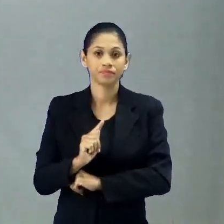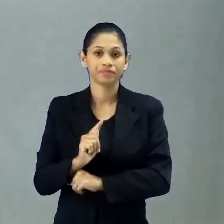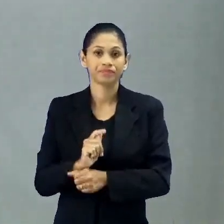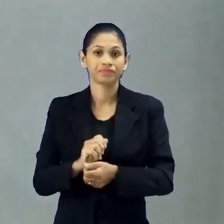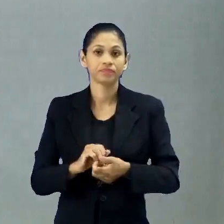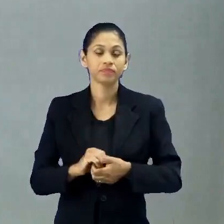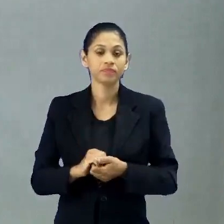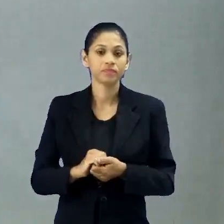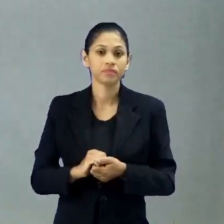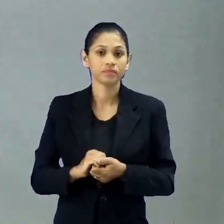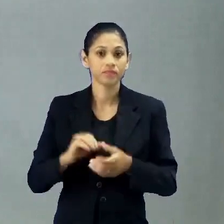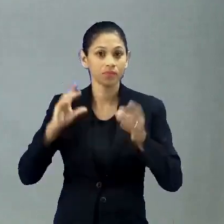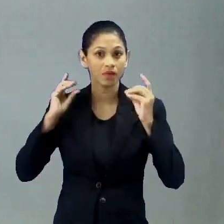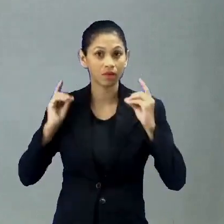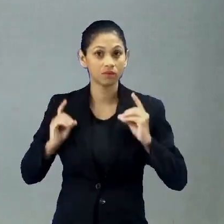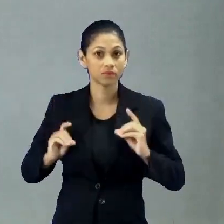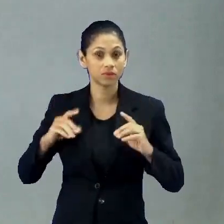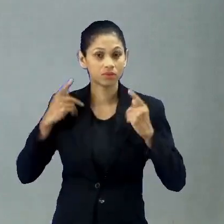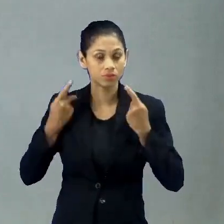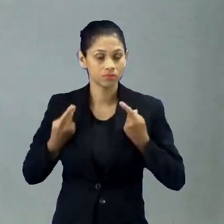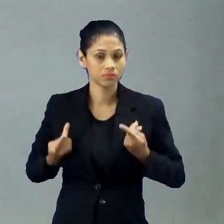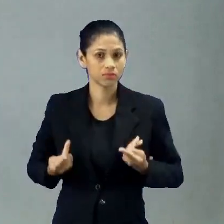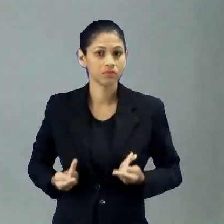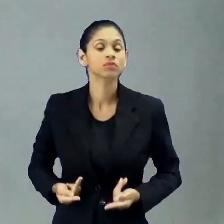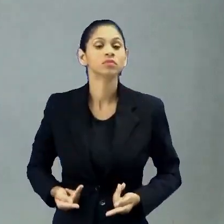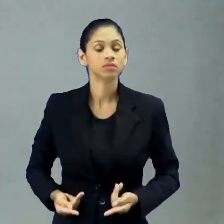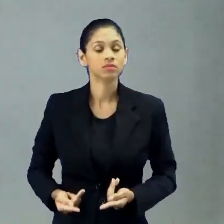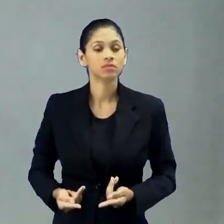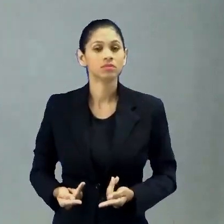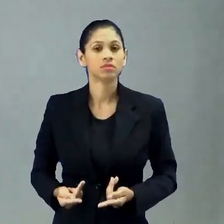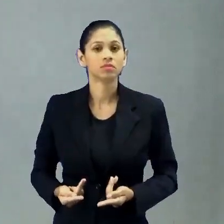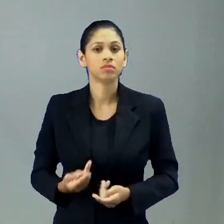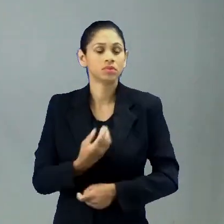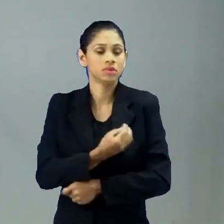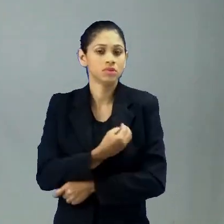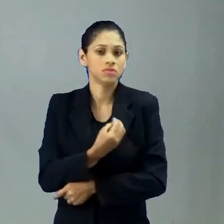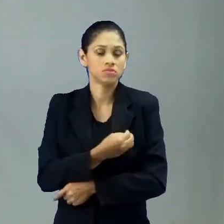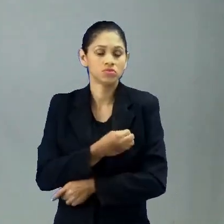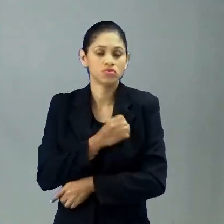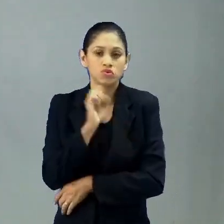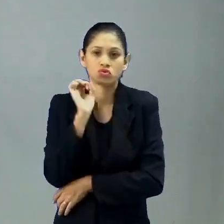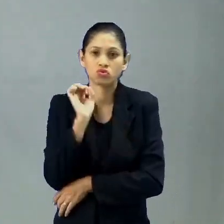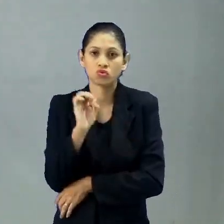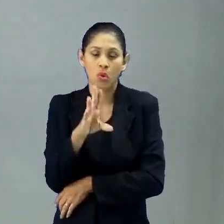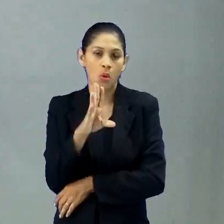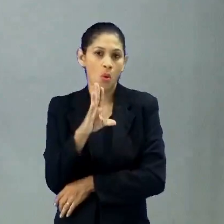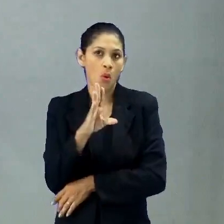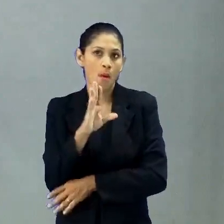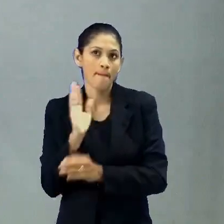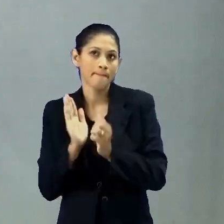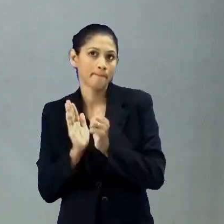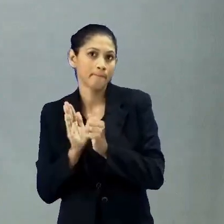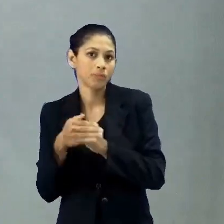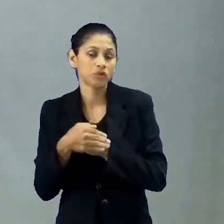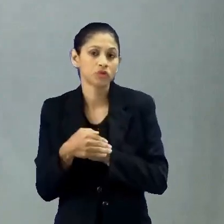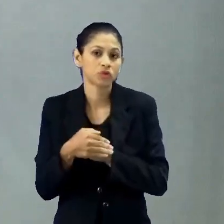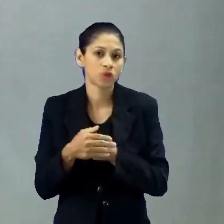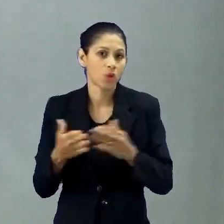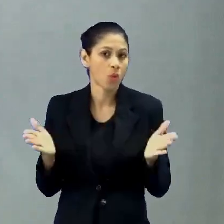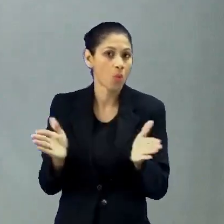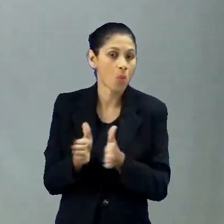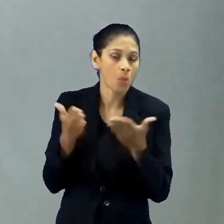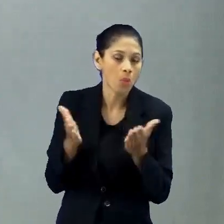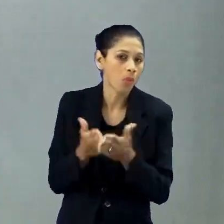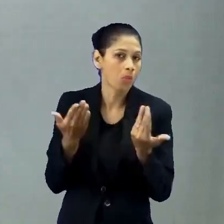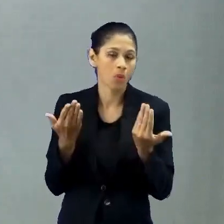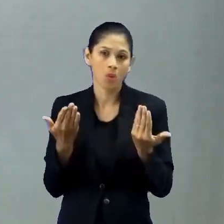humanos, eles, digamos assim, não existem única e exclusivamente para defender o pobre. Os direitos